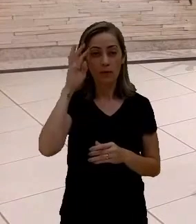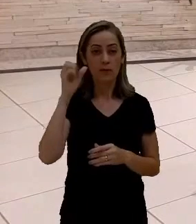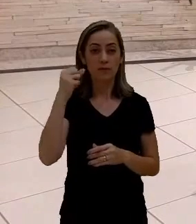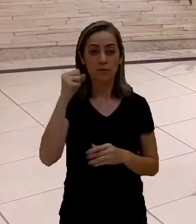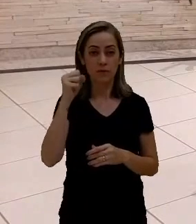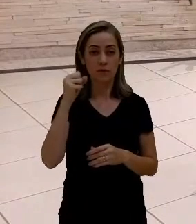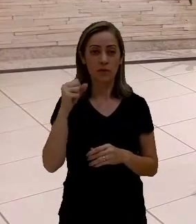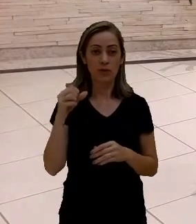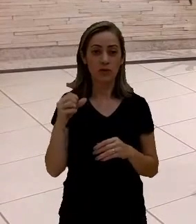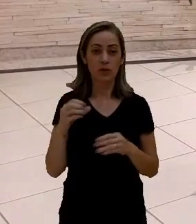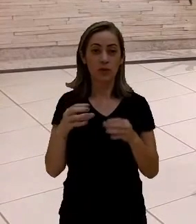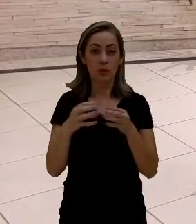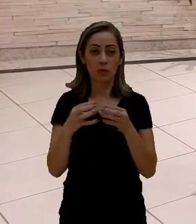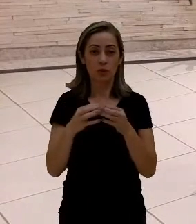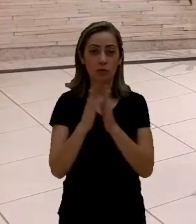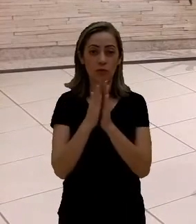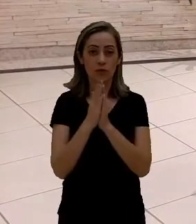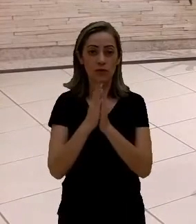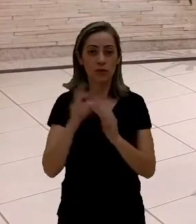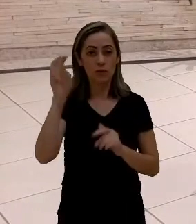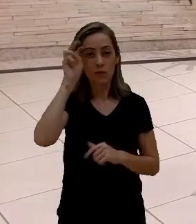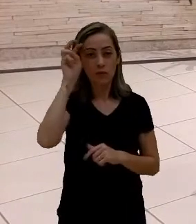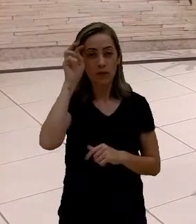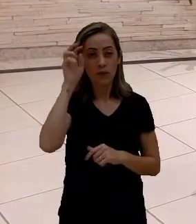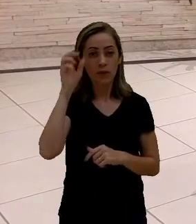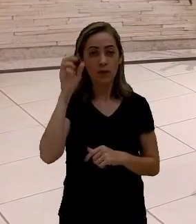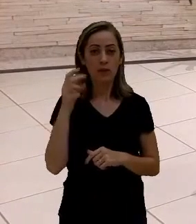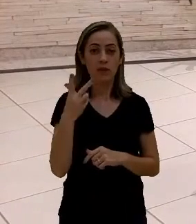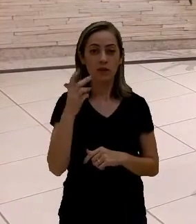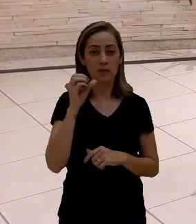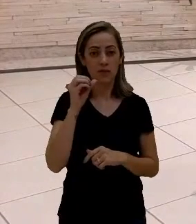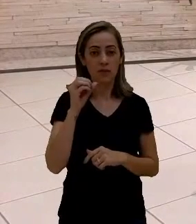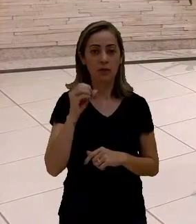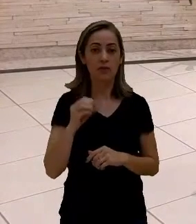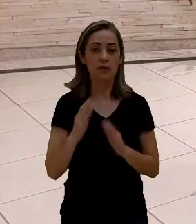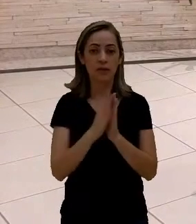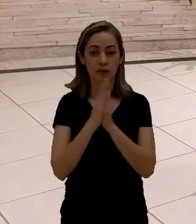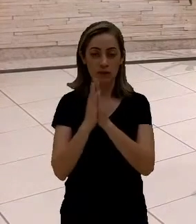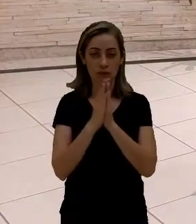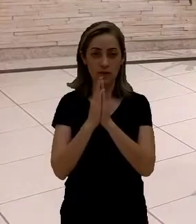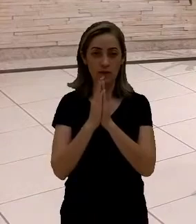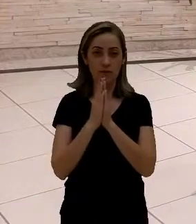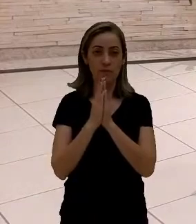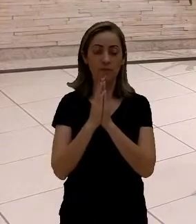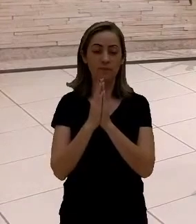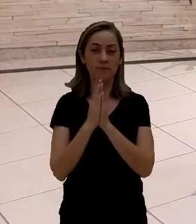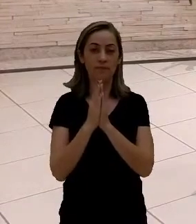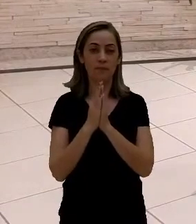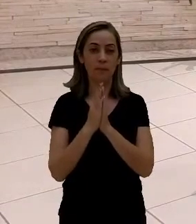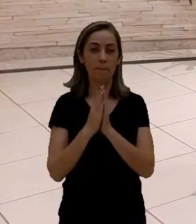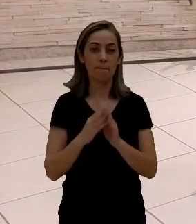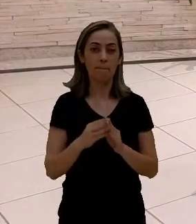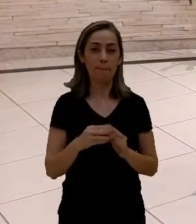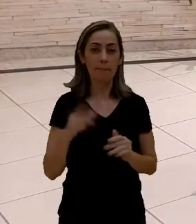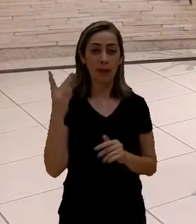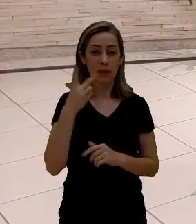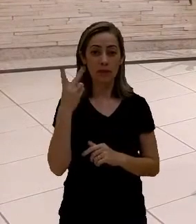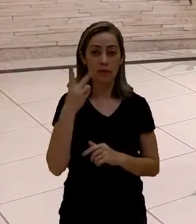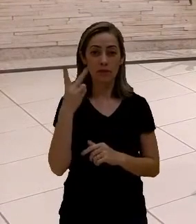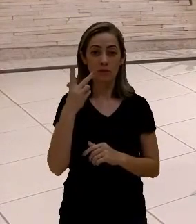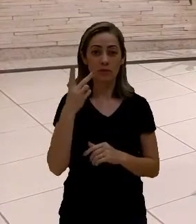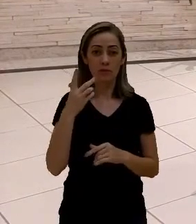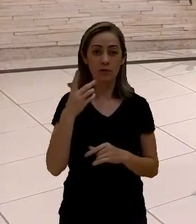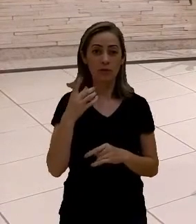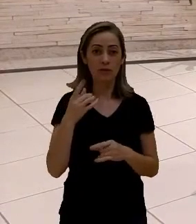temos o grupo de oração quinta-feira às 20 horas nós temos adoração e as duas transmissões são pelo pelo